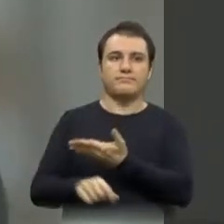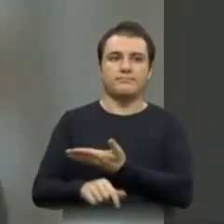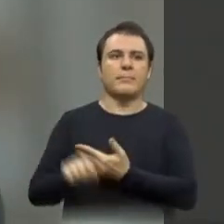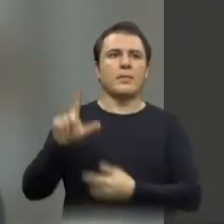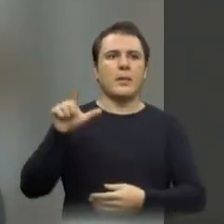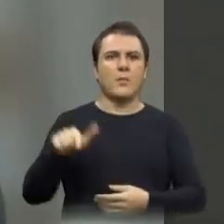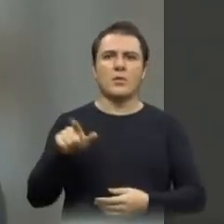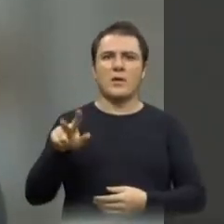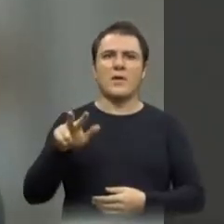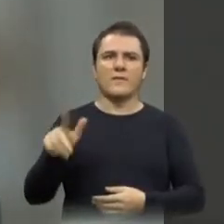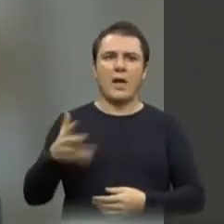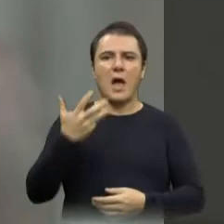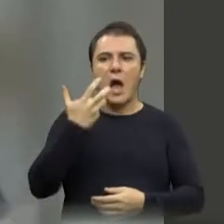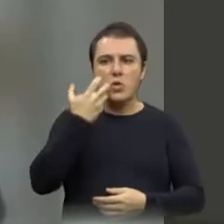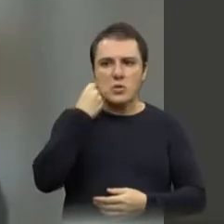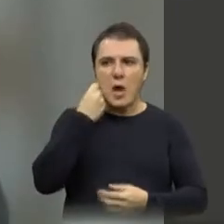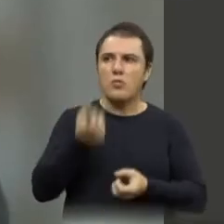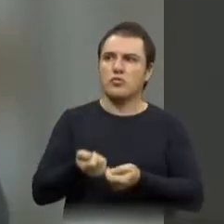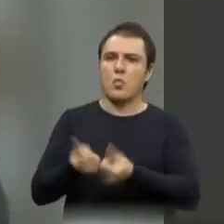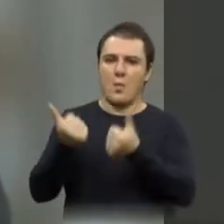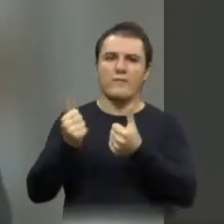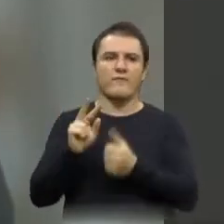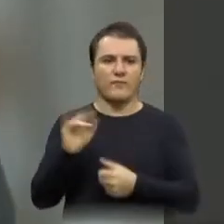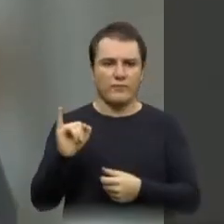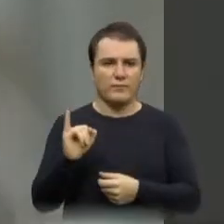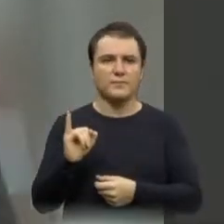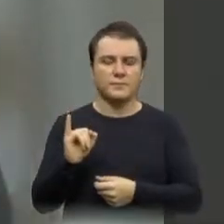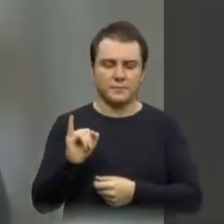depois vai fazer a doação responsável desses gatinhos.